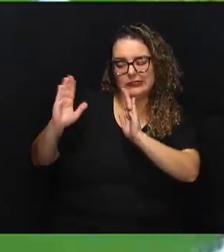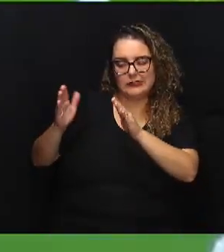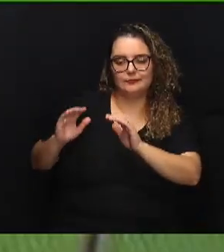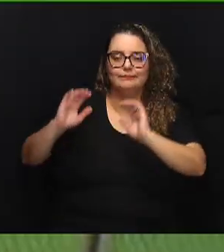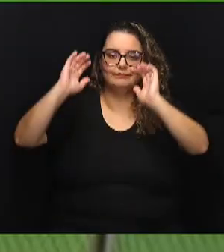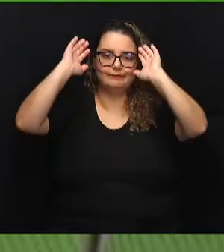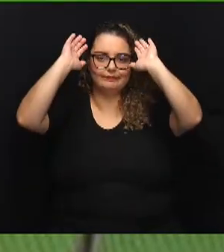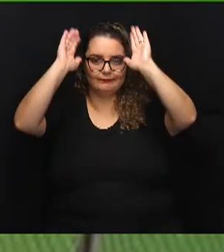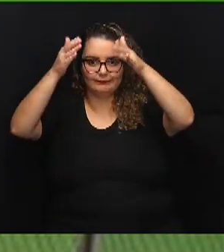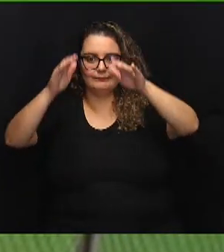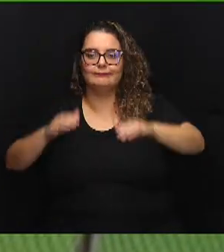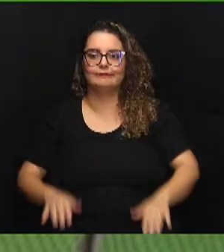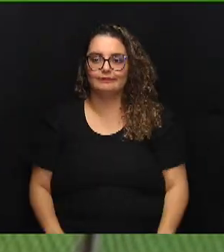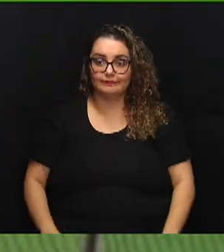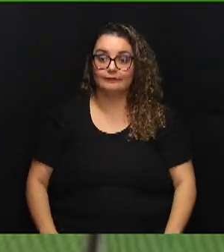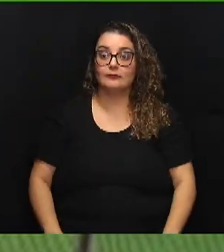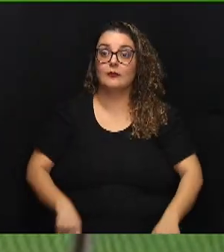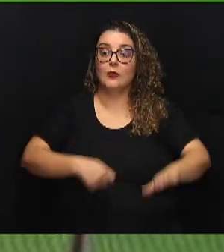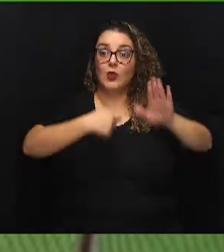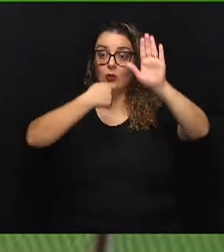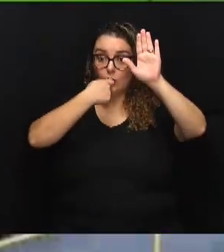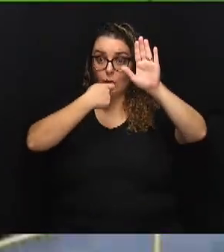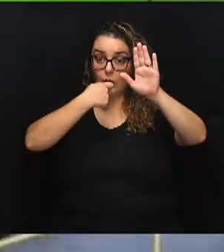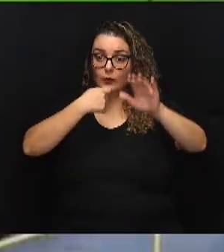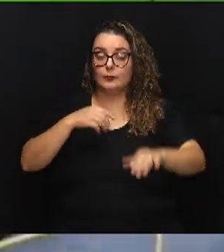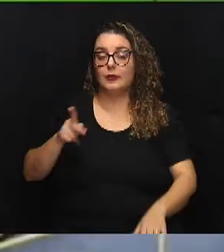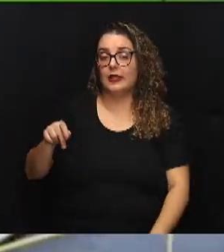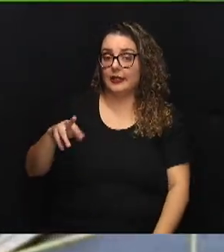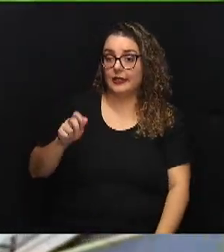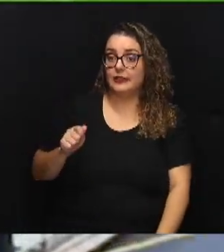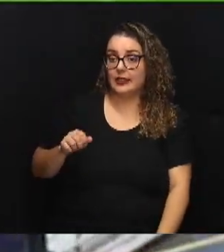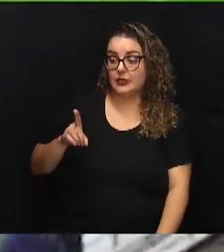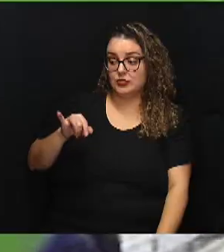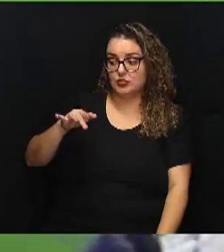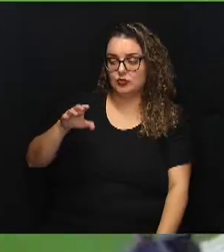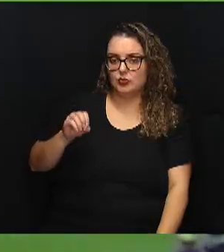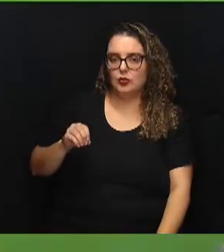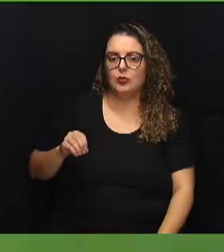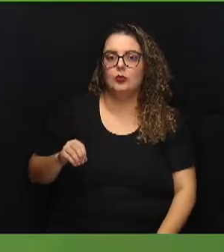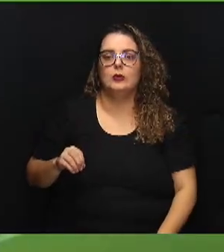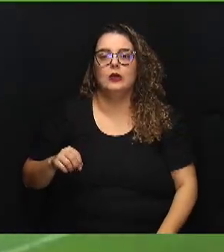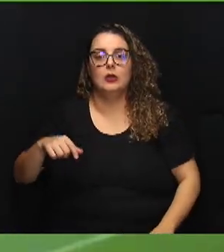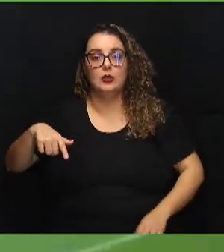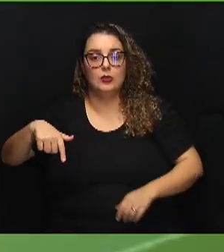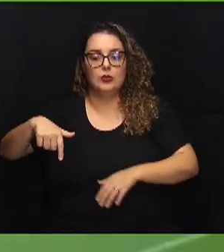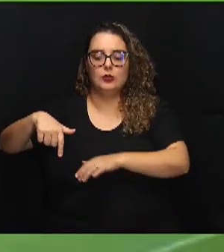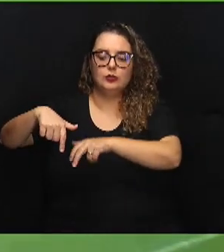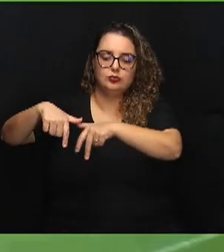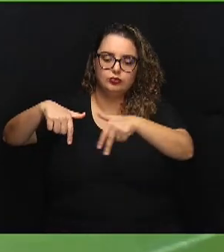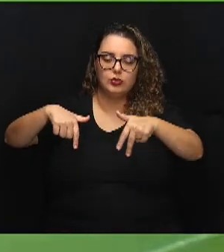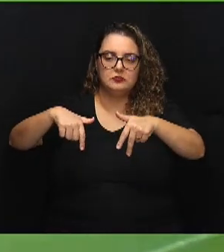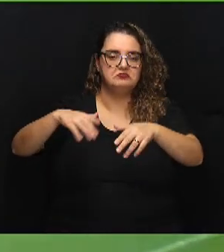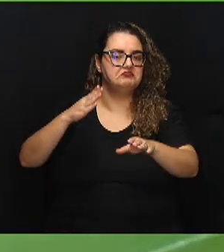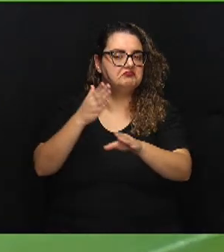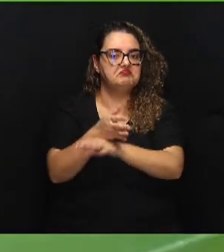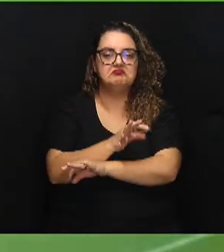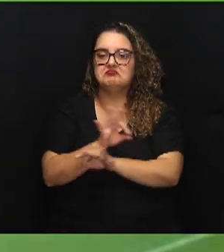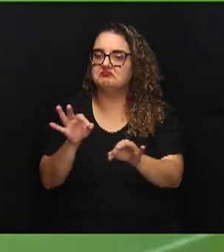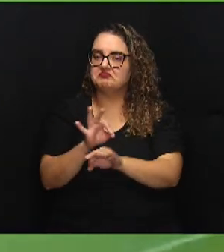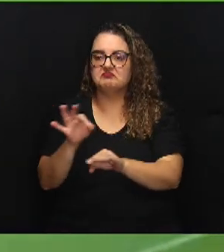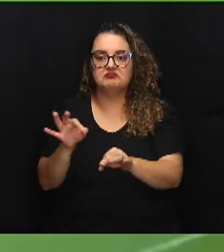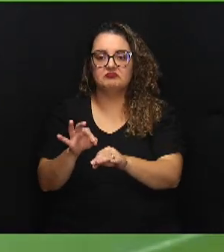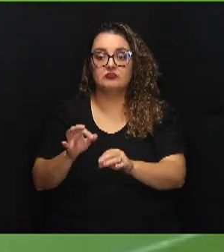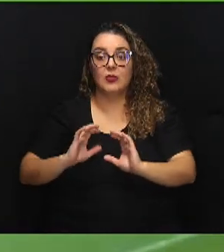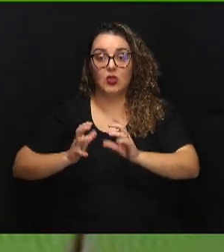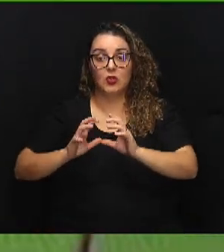escanteio. Na cobrança de Pará, Diogo Silva agora saiu do gol e não achou nada. A bola sobrou